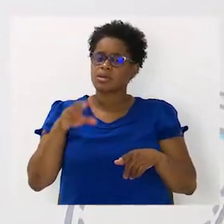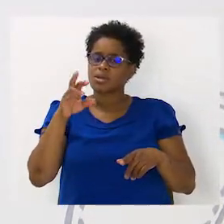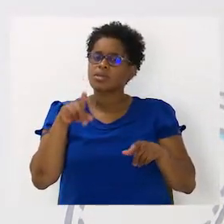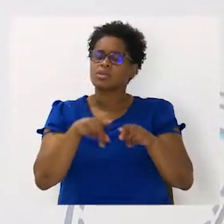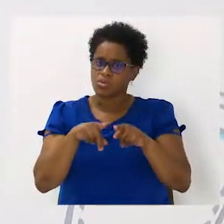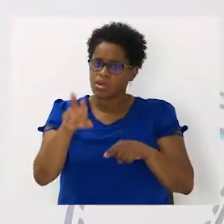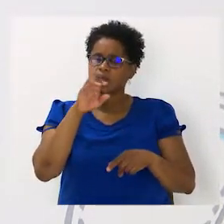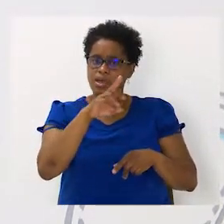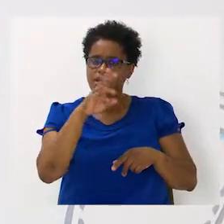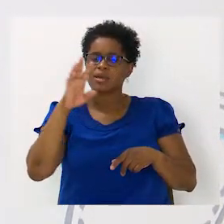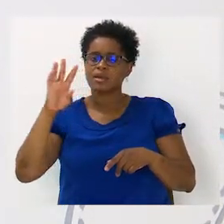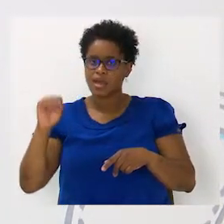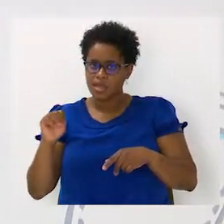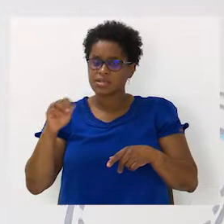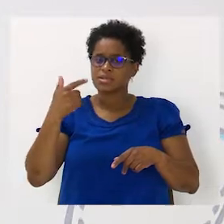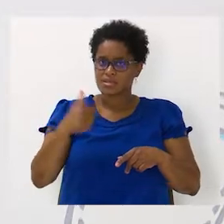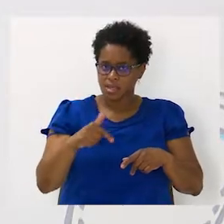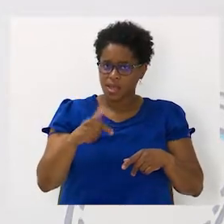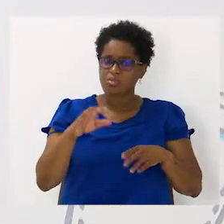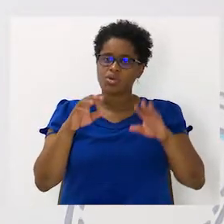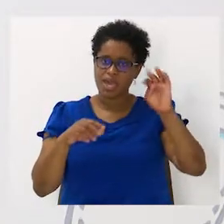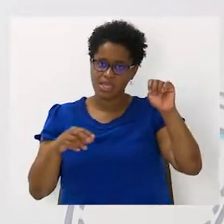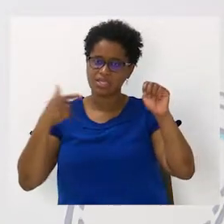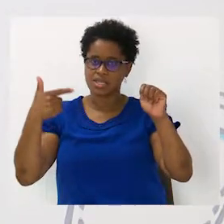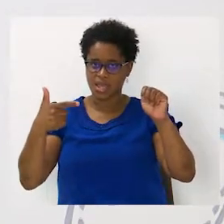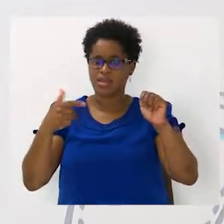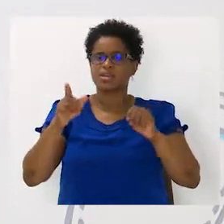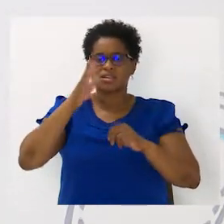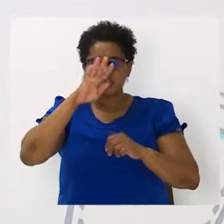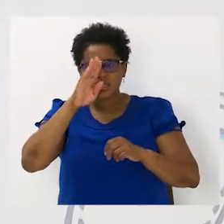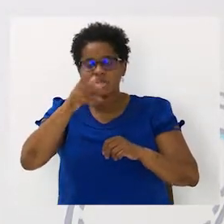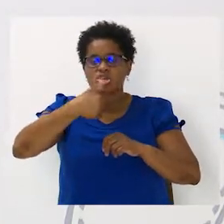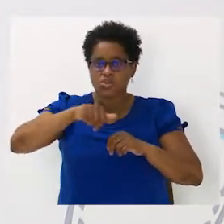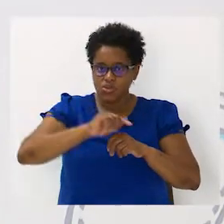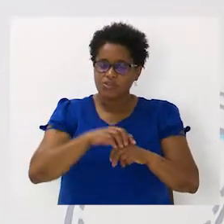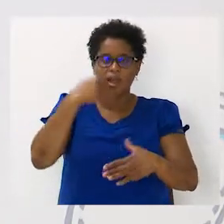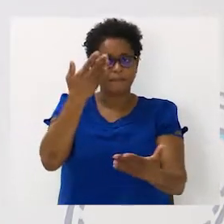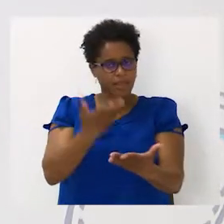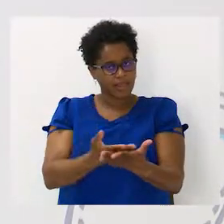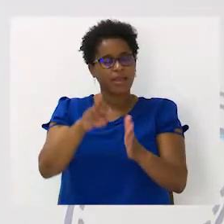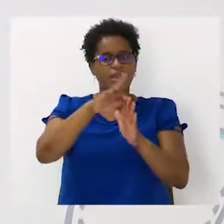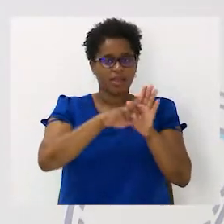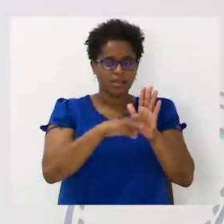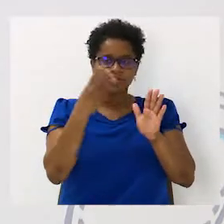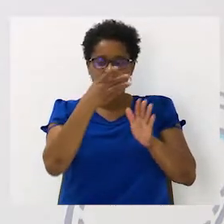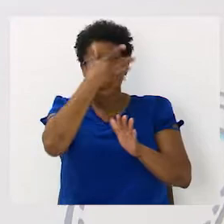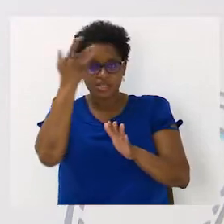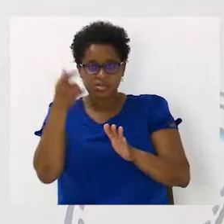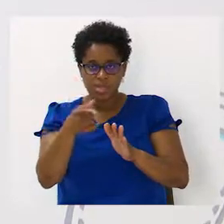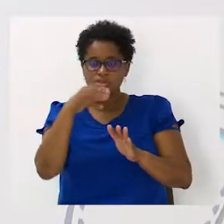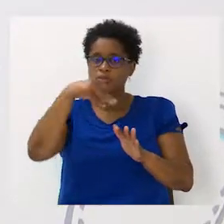está por ST. Se nós formos fazer ou formos aplicar a regra de 3